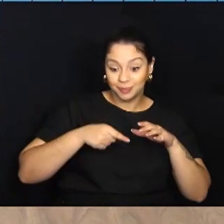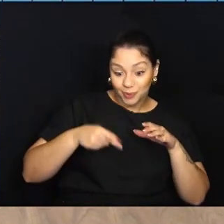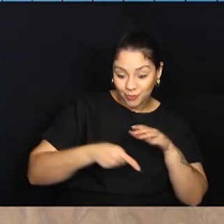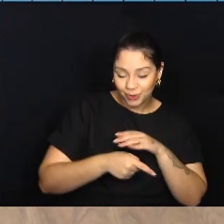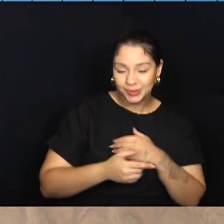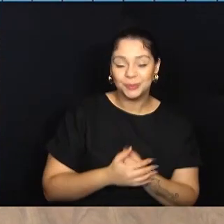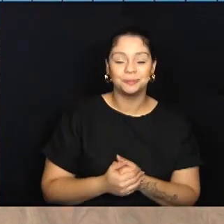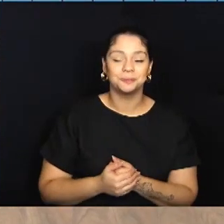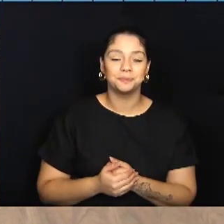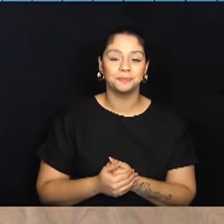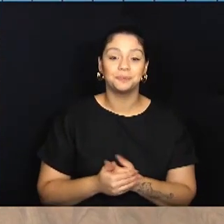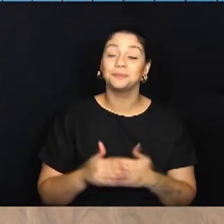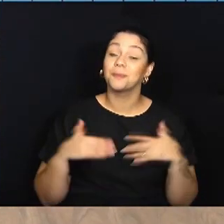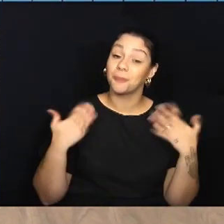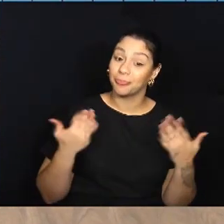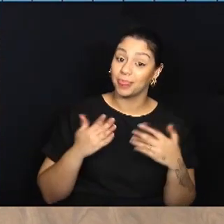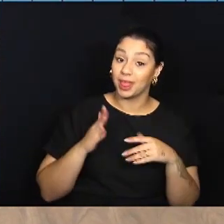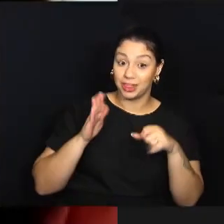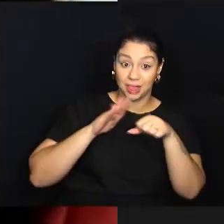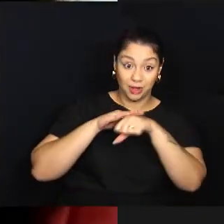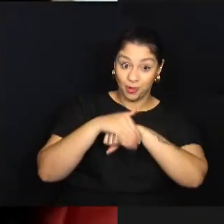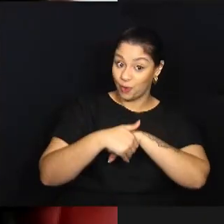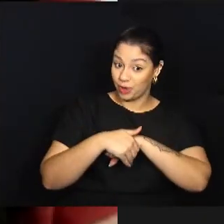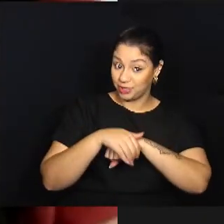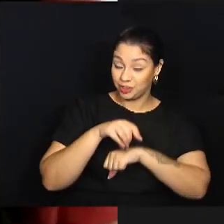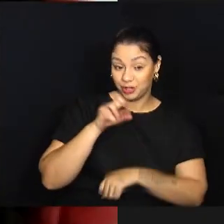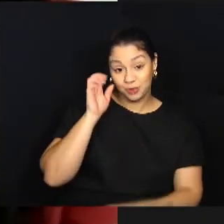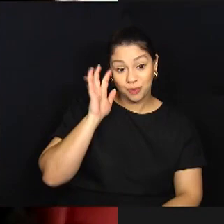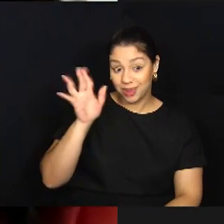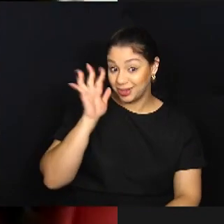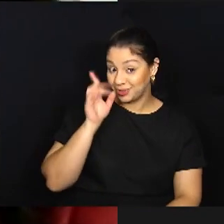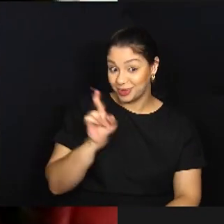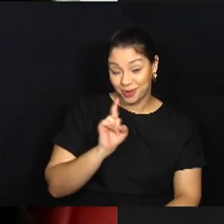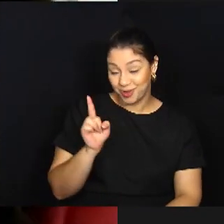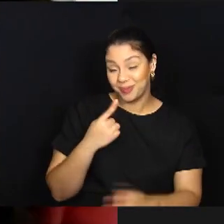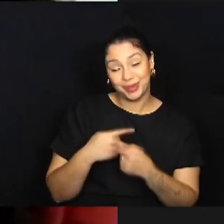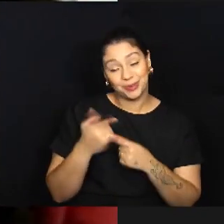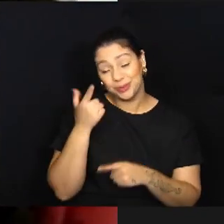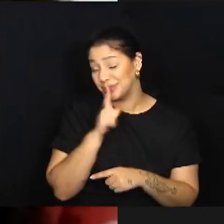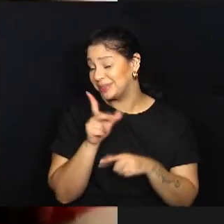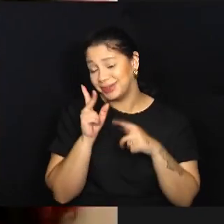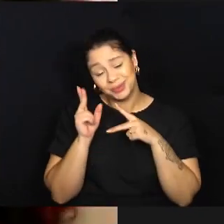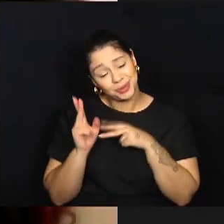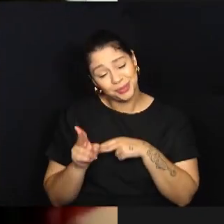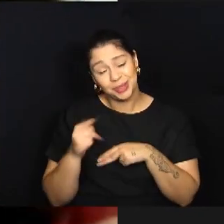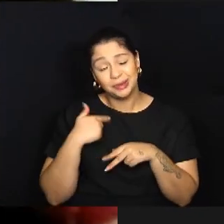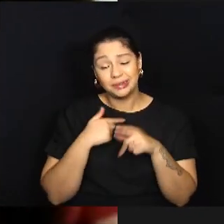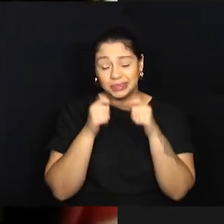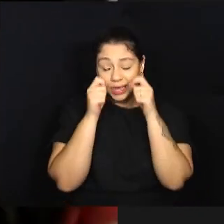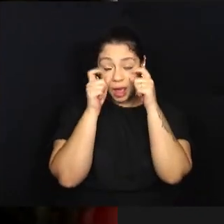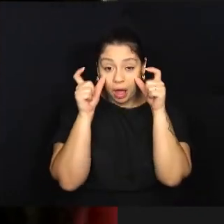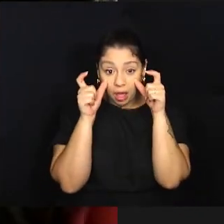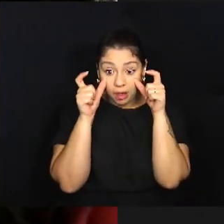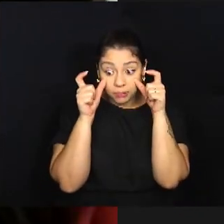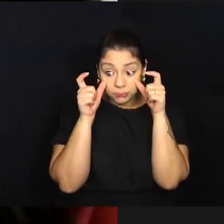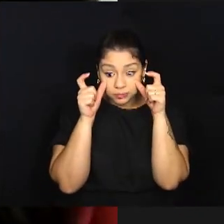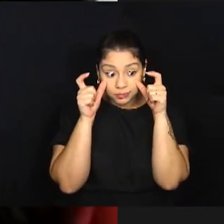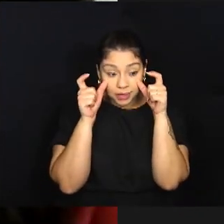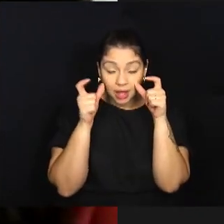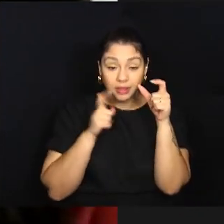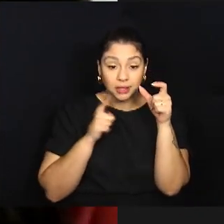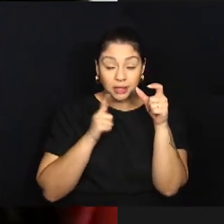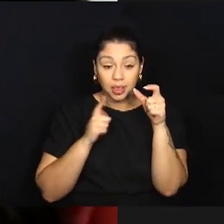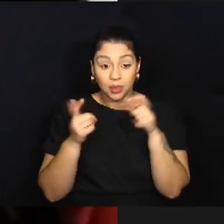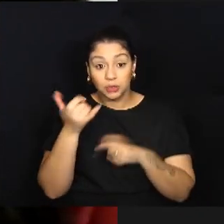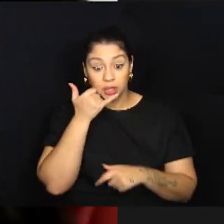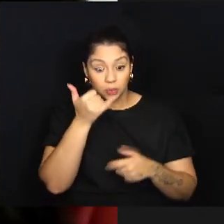Então, assim, naquela noite não foi um sonho, porque eu não conseguia dormir, né? Eu fiquei acordado ali, e aí você pega celular e começa a fazer